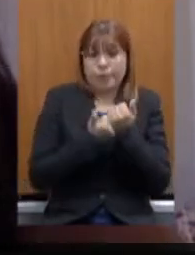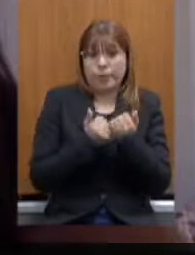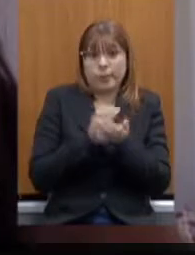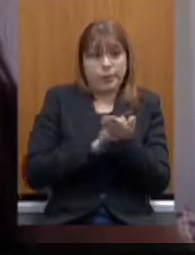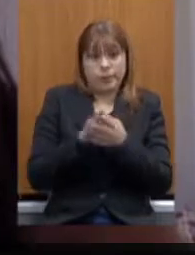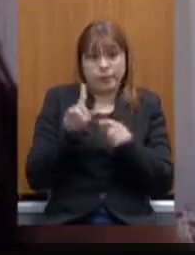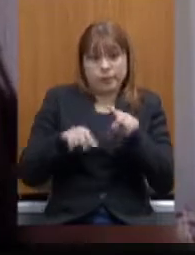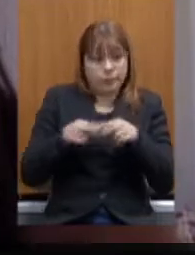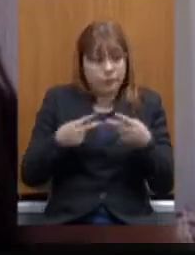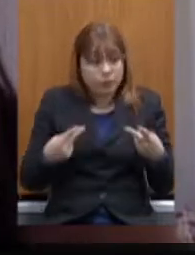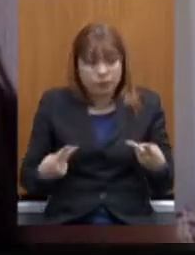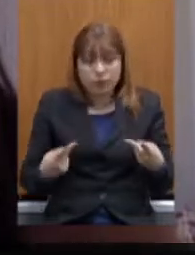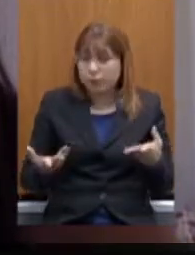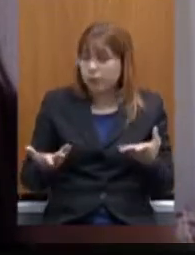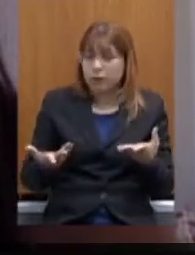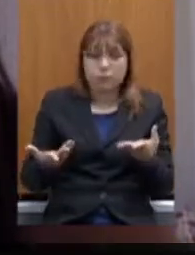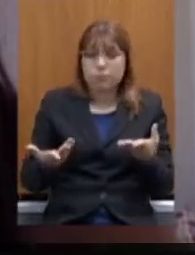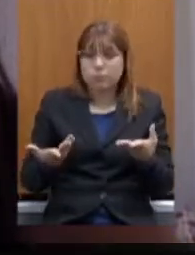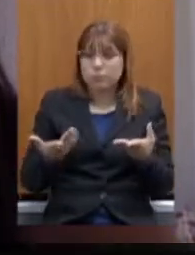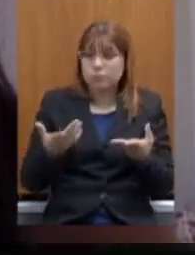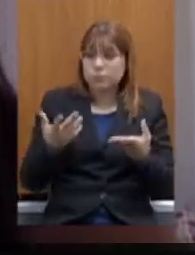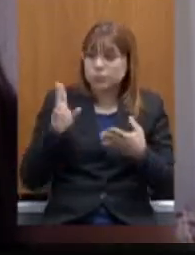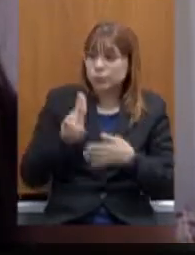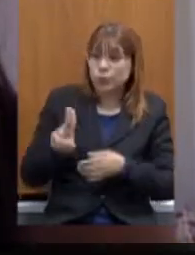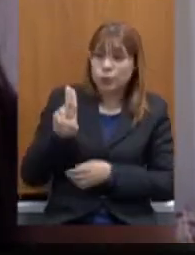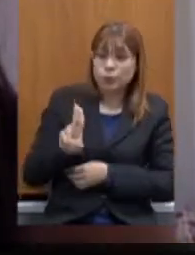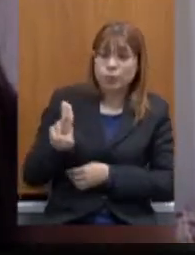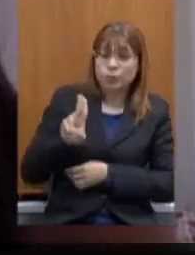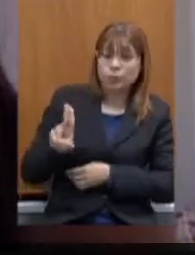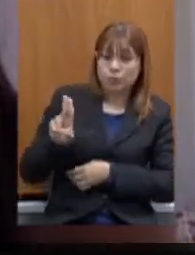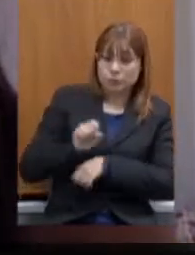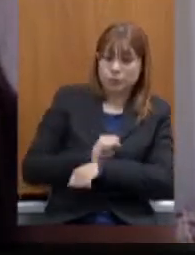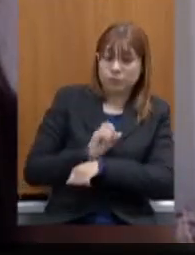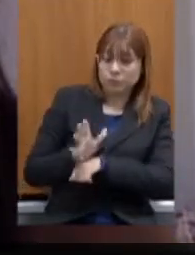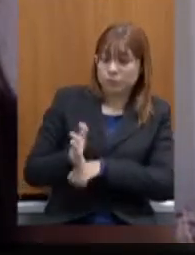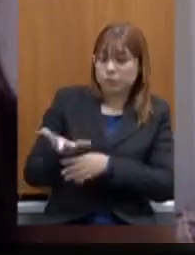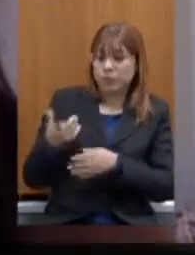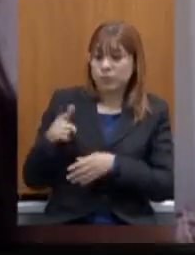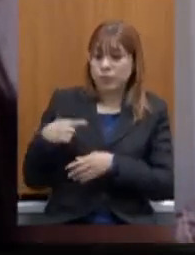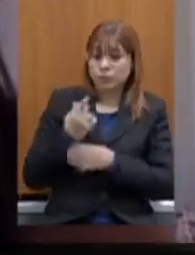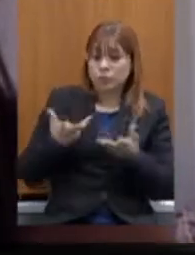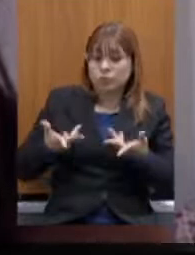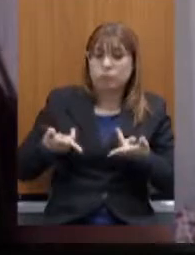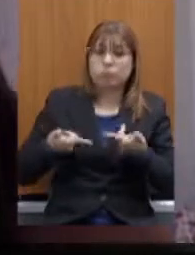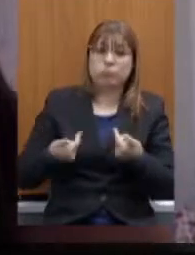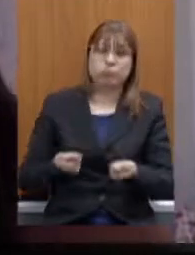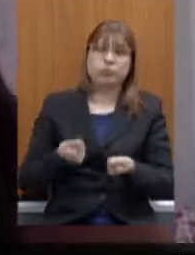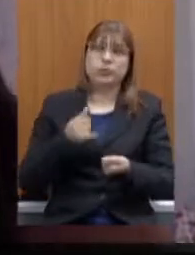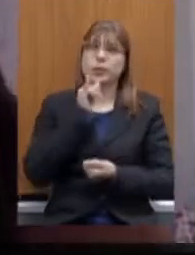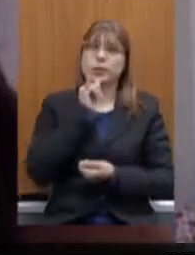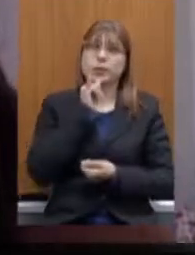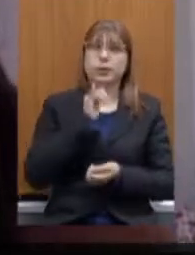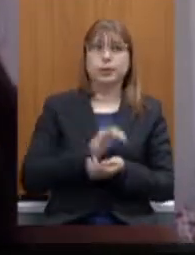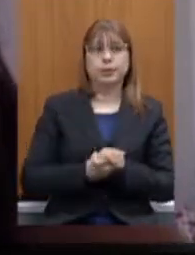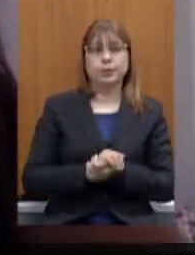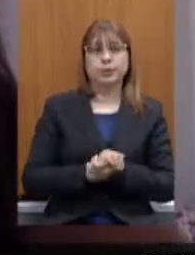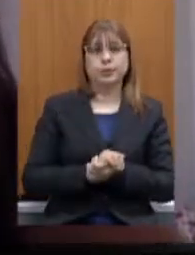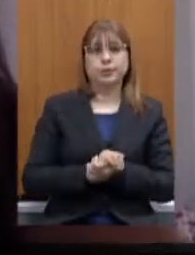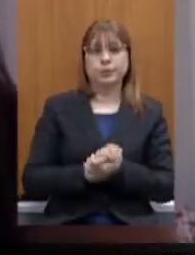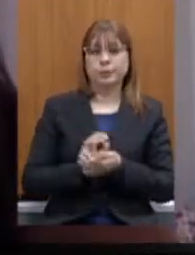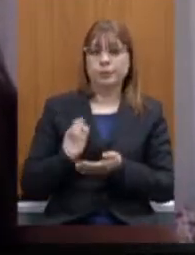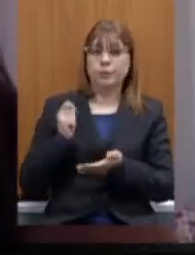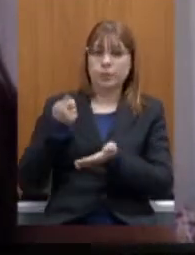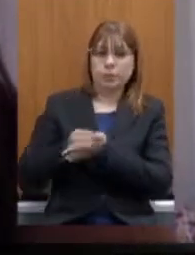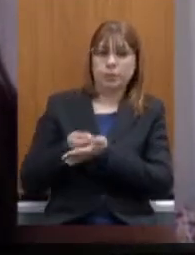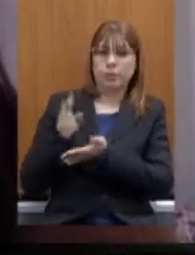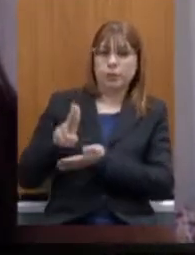material físico da universidade para a 1 o casamento na praia essa atividade por exemplo o custeio da